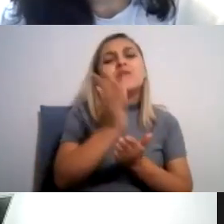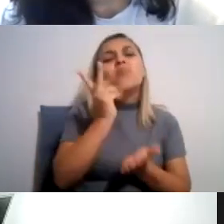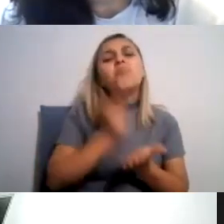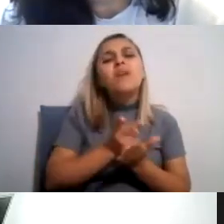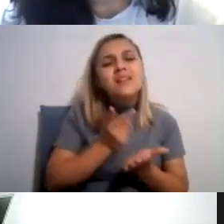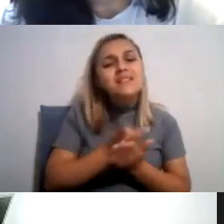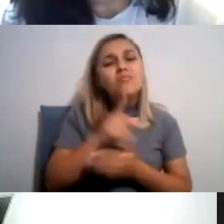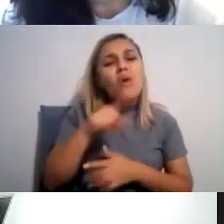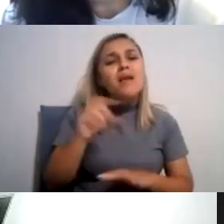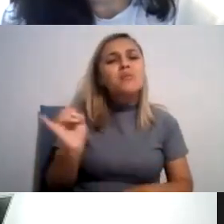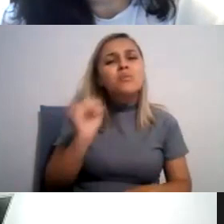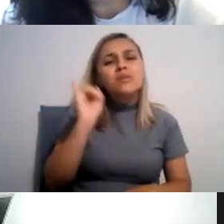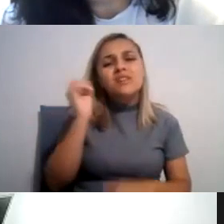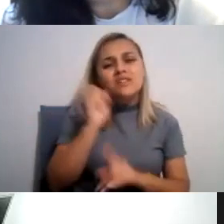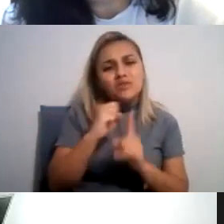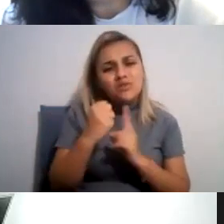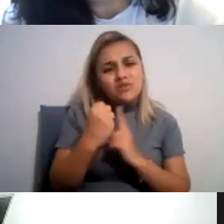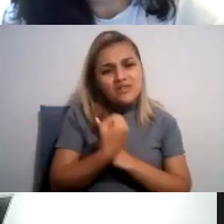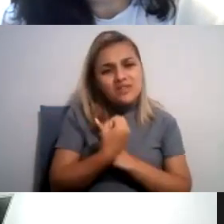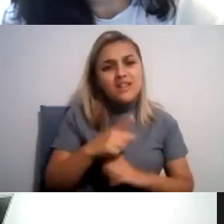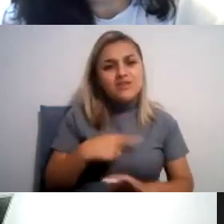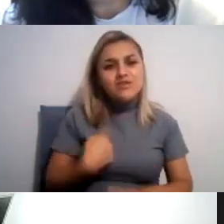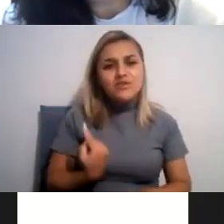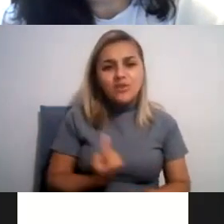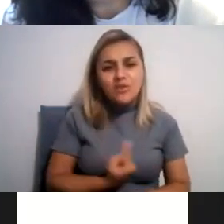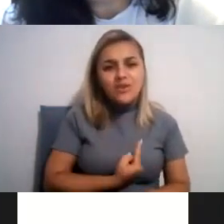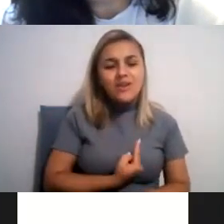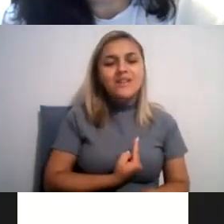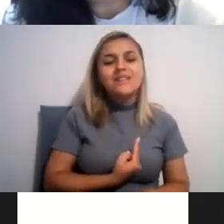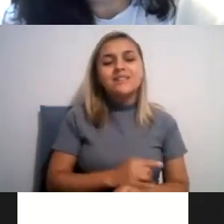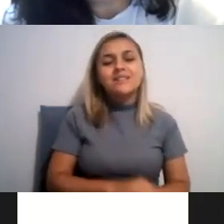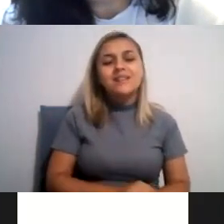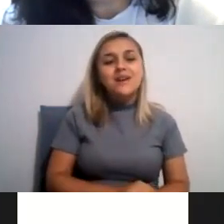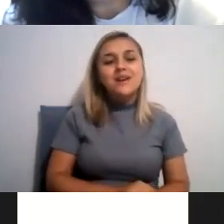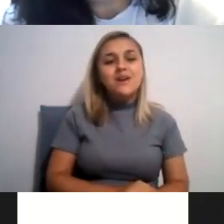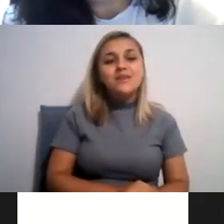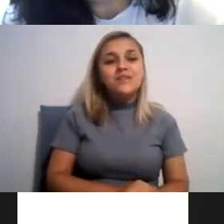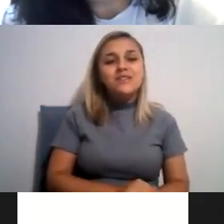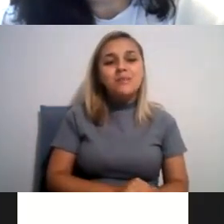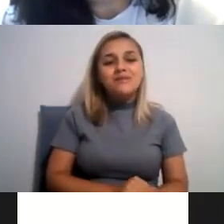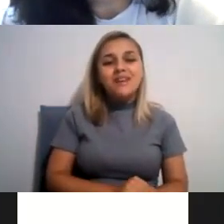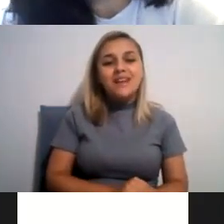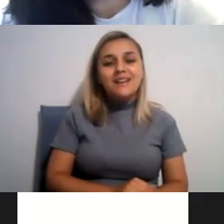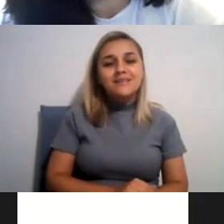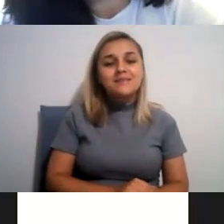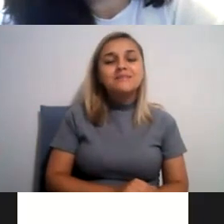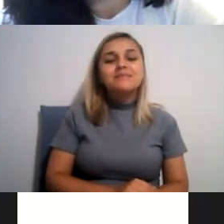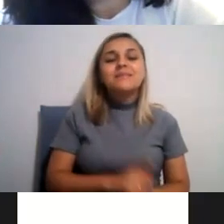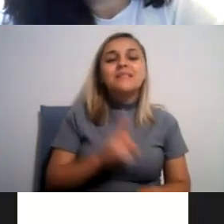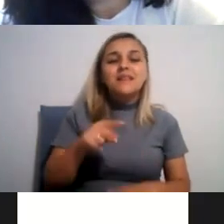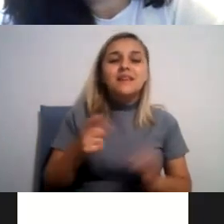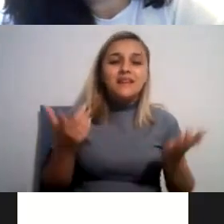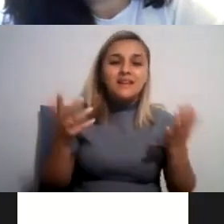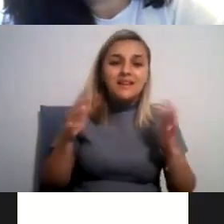dentro da nossa sociedade, porque aí a inclusão está acontecendo na hora do parto, e não depois